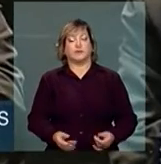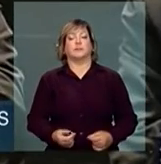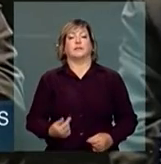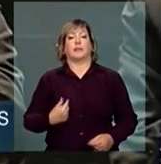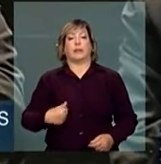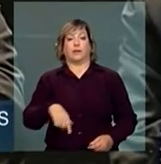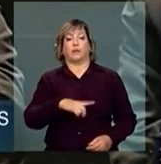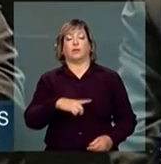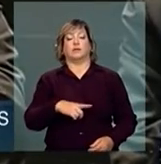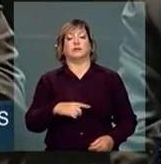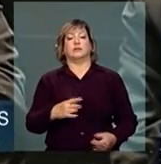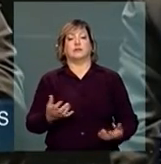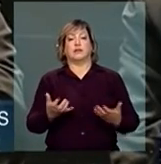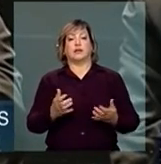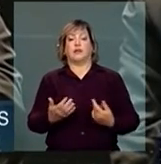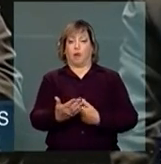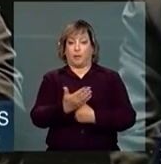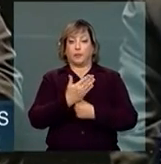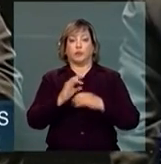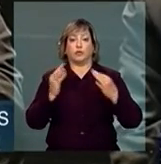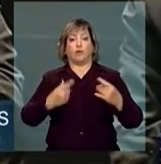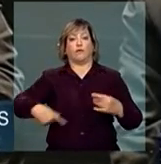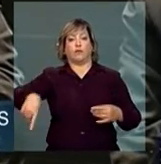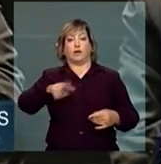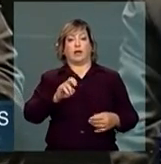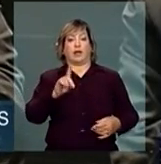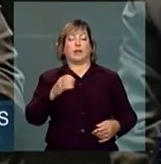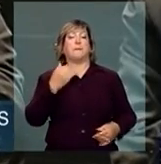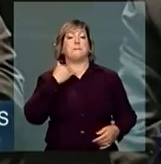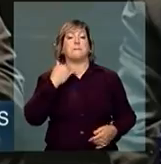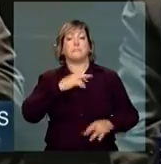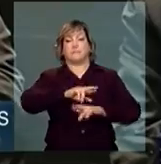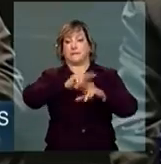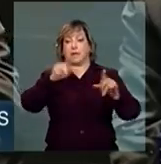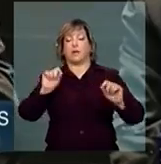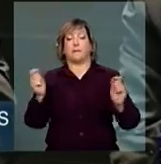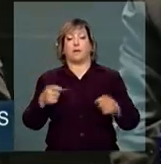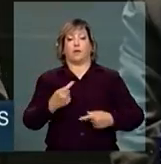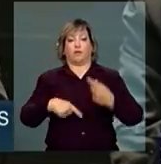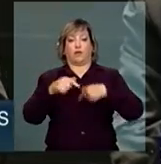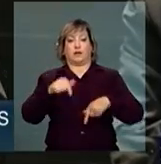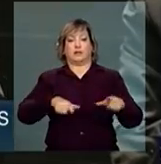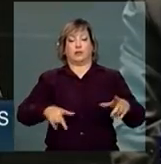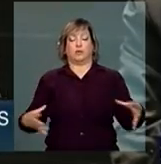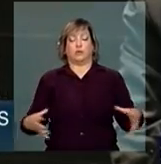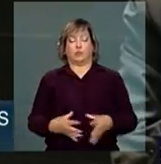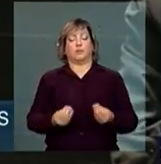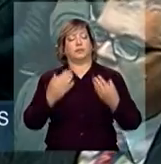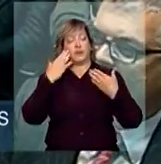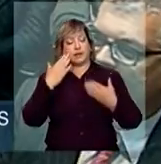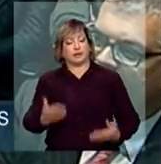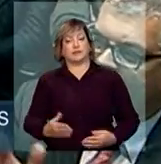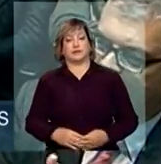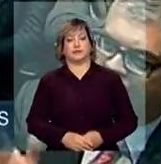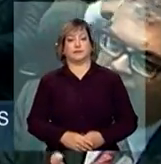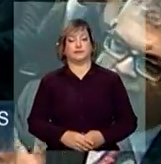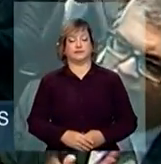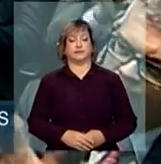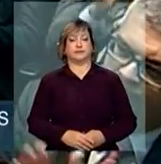com o apoio de todos vocês nas redes bancárias para que possamos evoluir nesse trabalho conjunto. Muito obrigado.